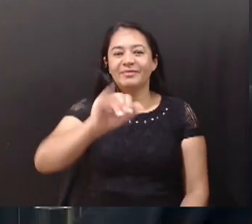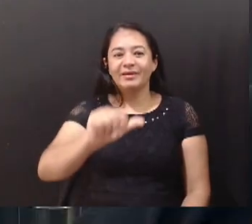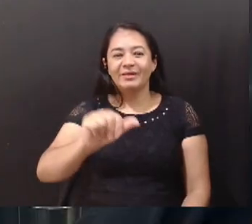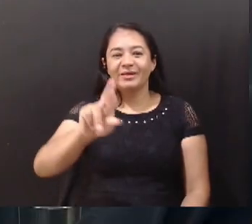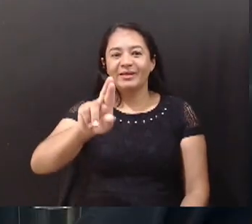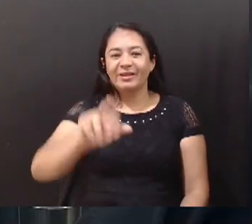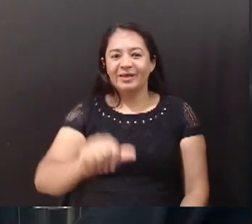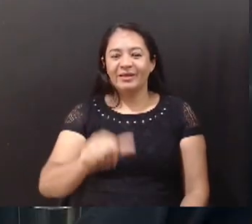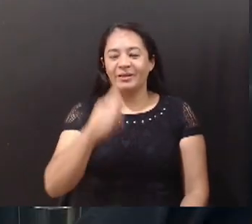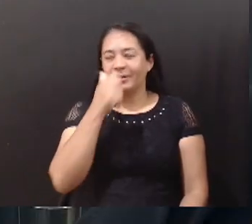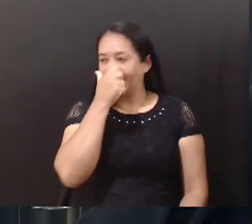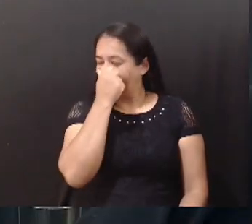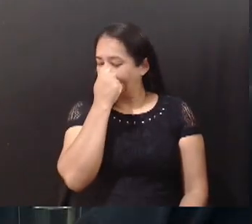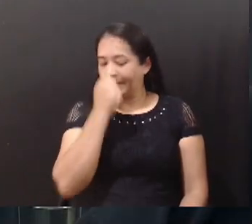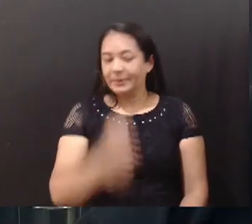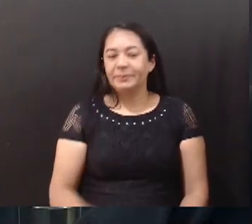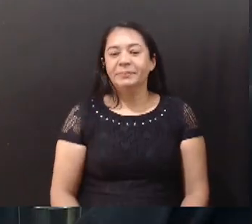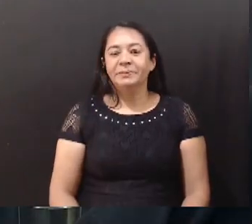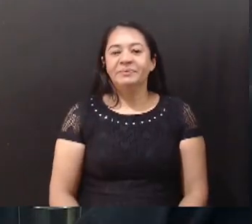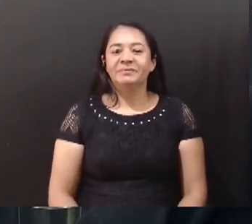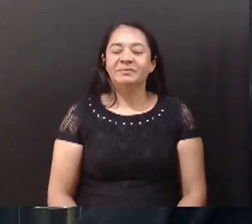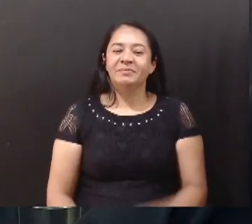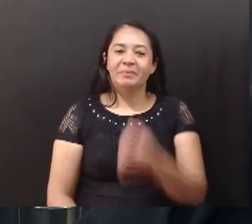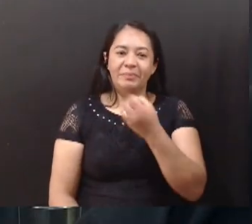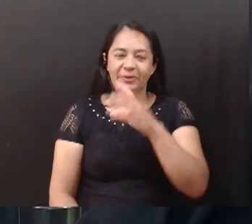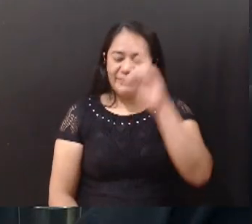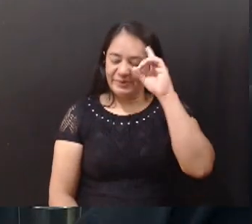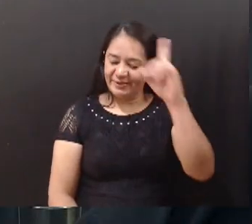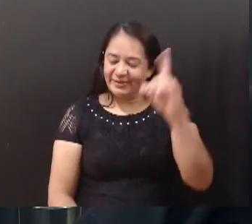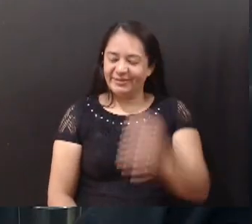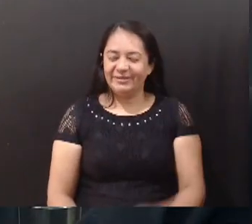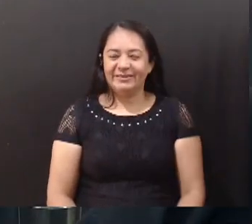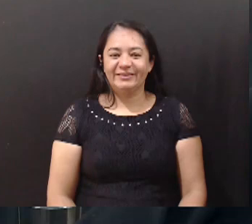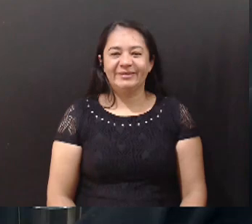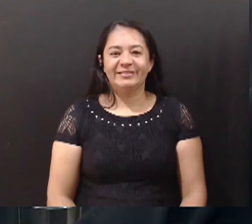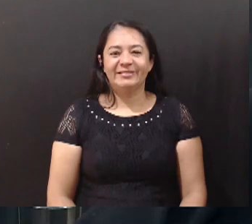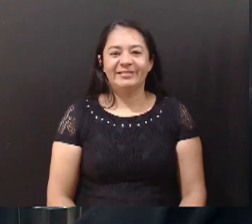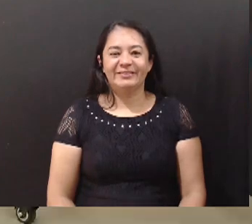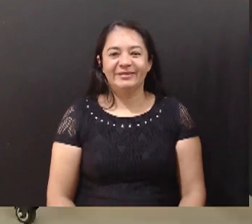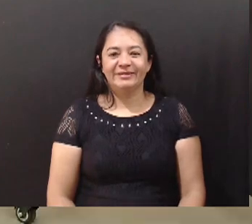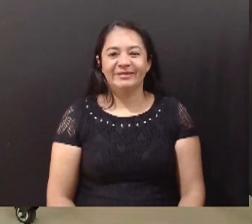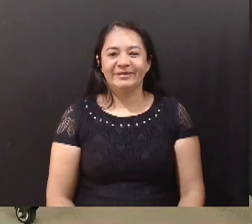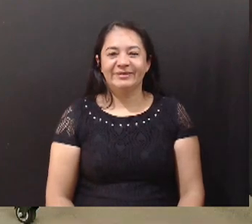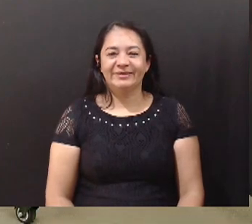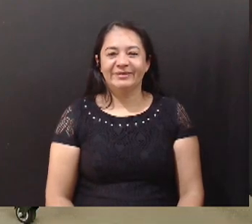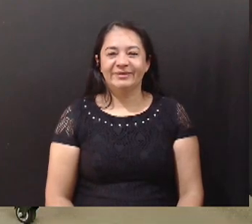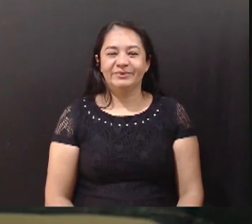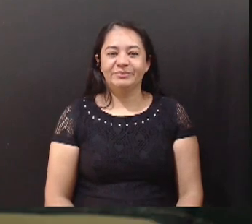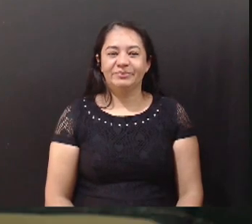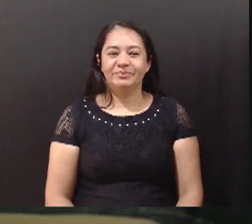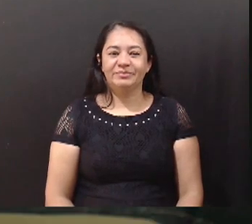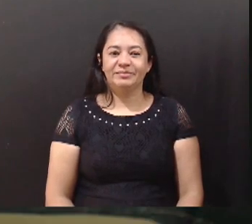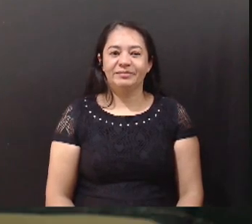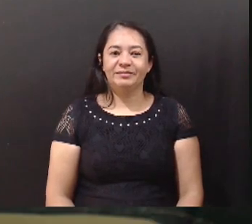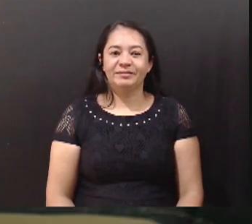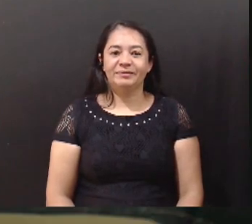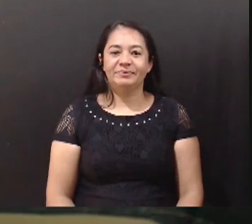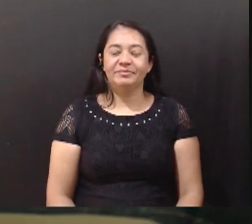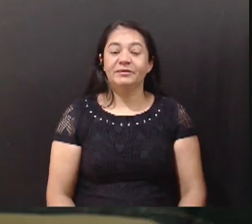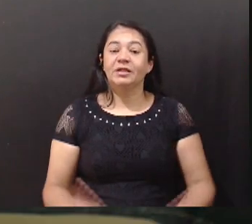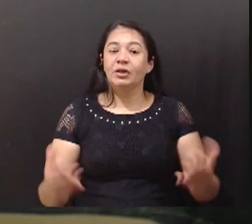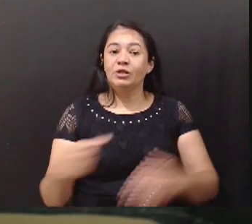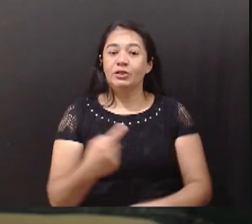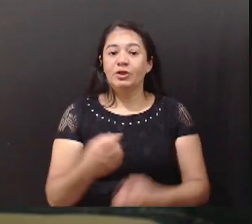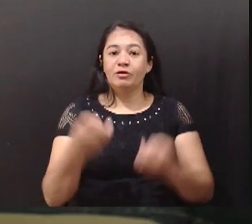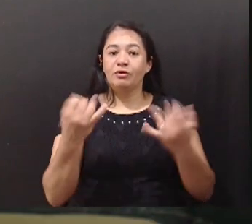É isso, Yara Lourenço. Bom dia, seja bem-vinda. Bom dia, Rúbia. Bom dia a todos. Olha, gente, vamos lá então falar das nossas